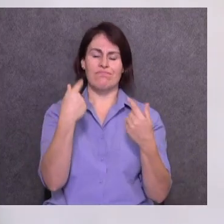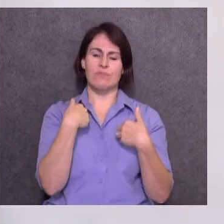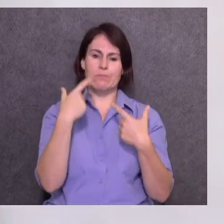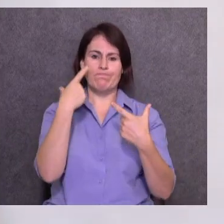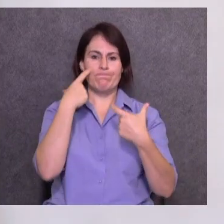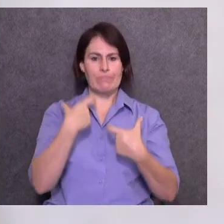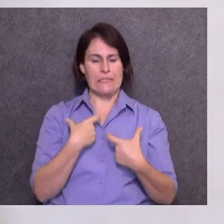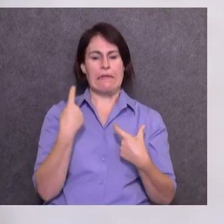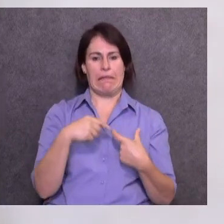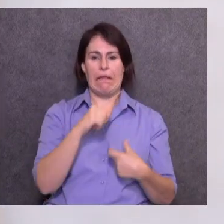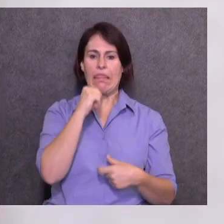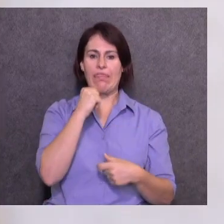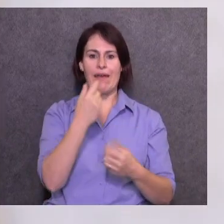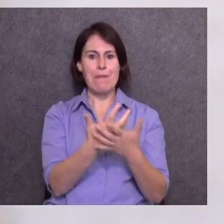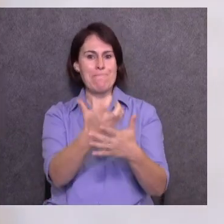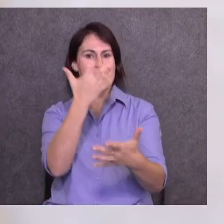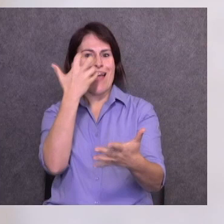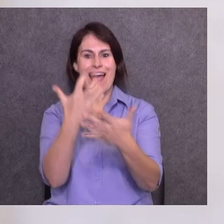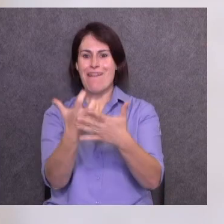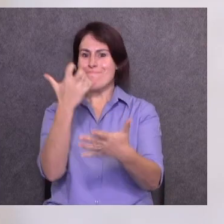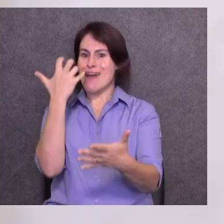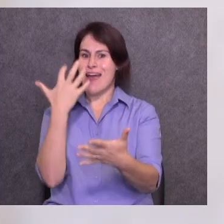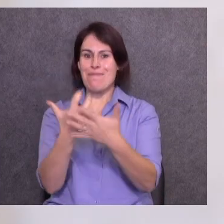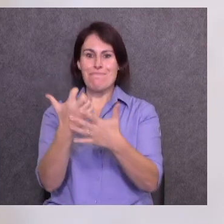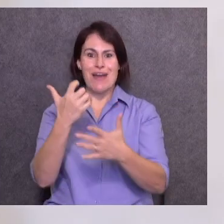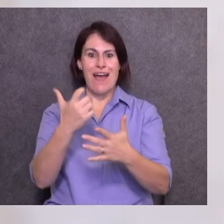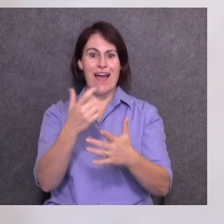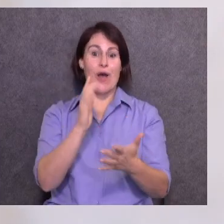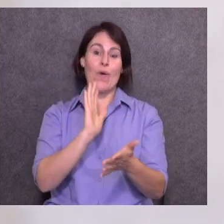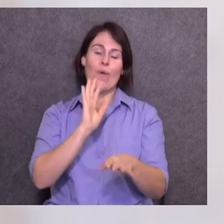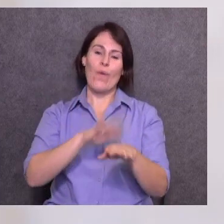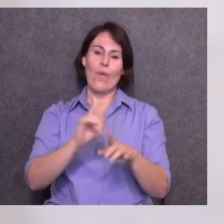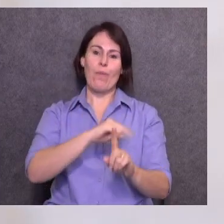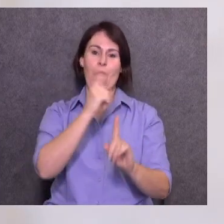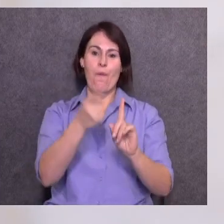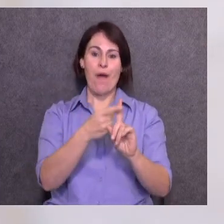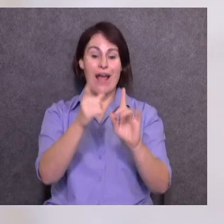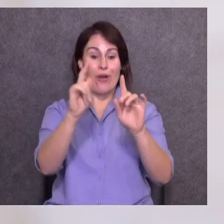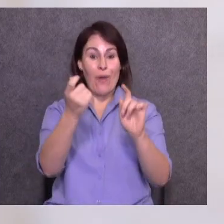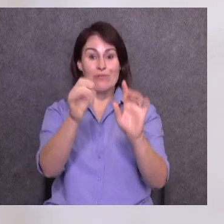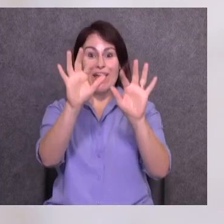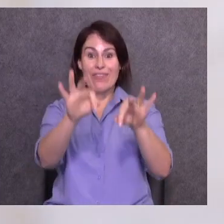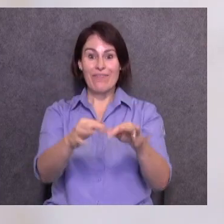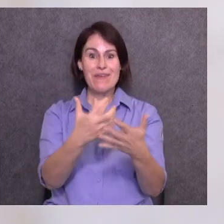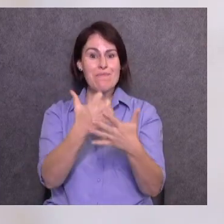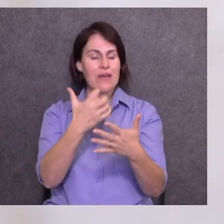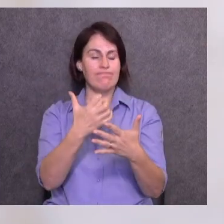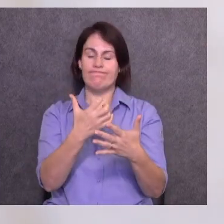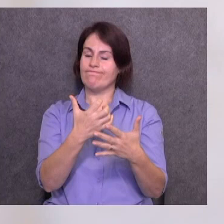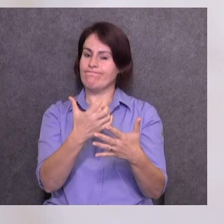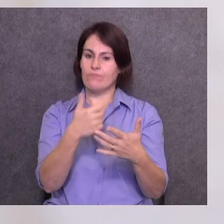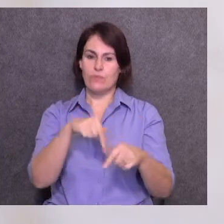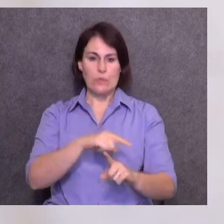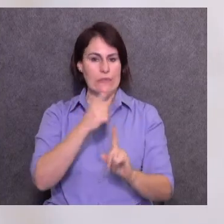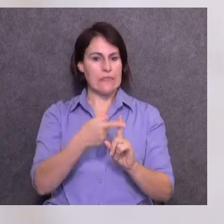que habitualmente caracterizam esta última grande peregrinação do ano. Todos sabemos que esta forma mais